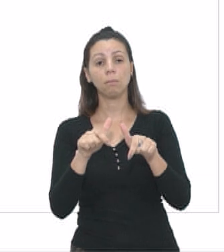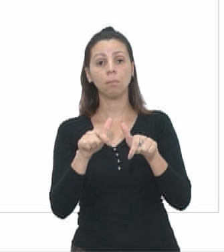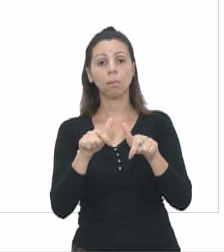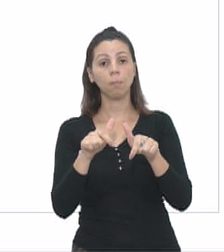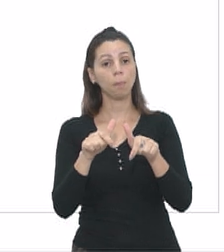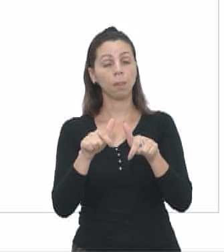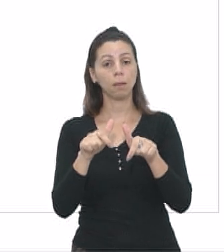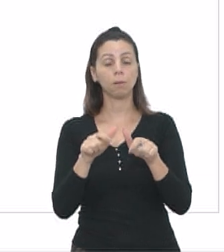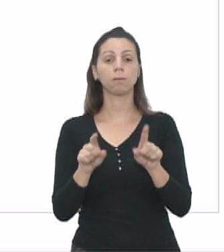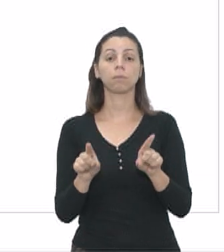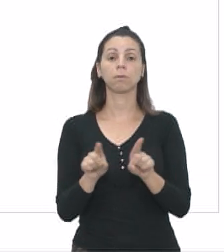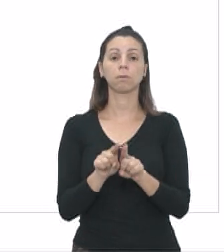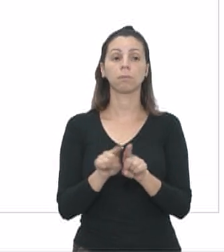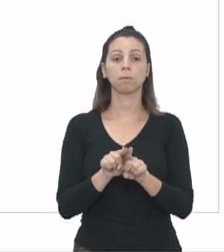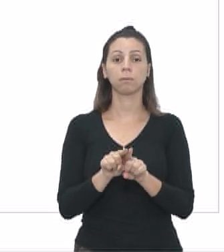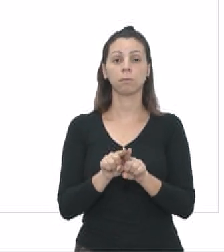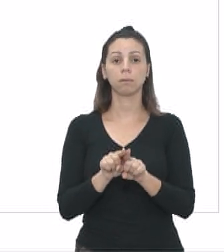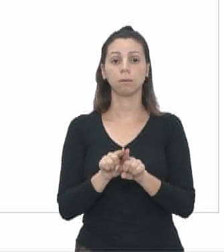mapa ela vai